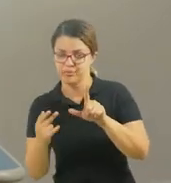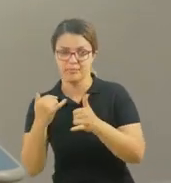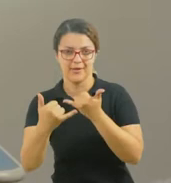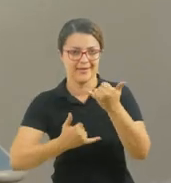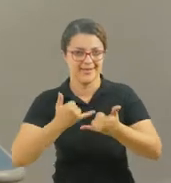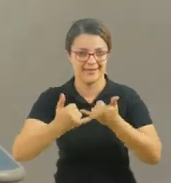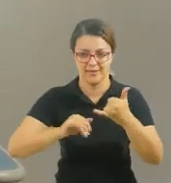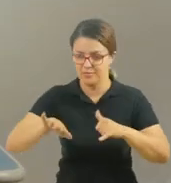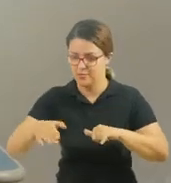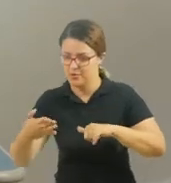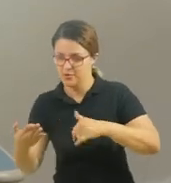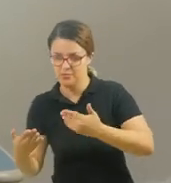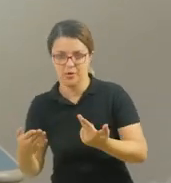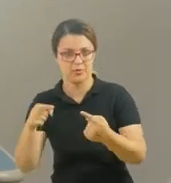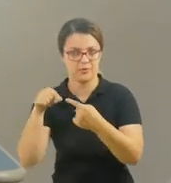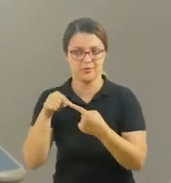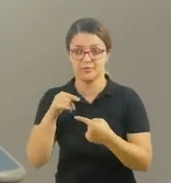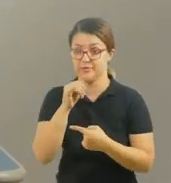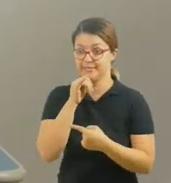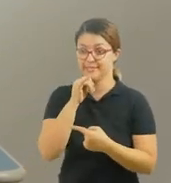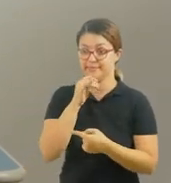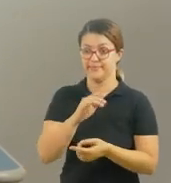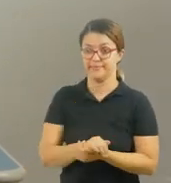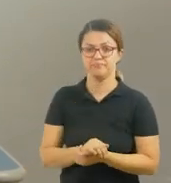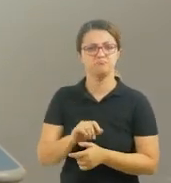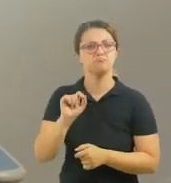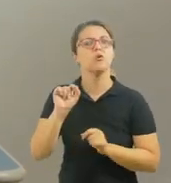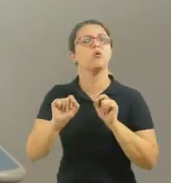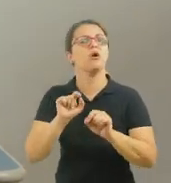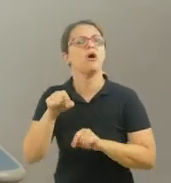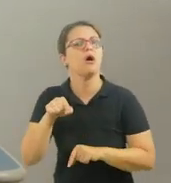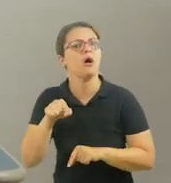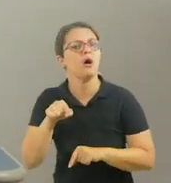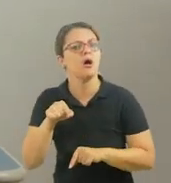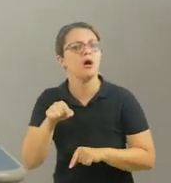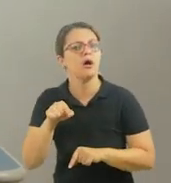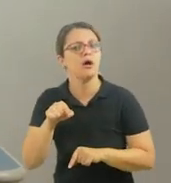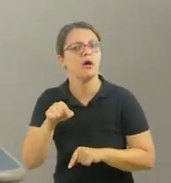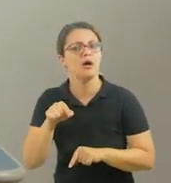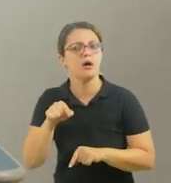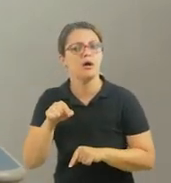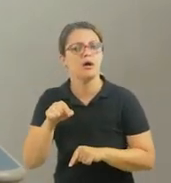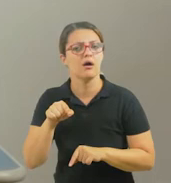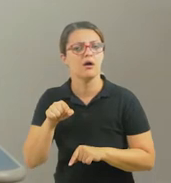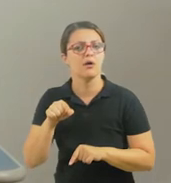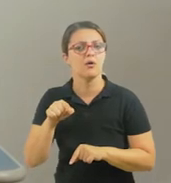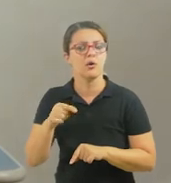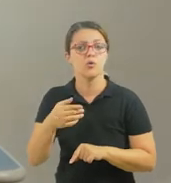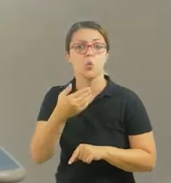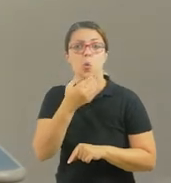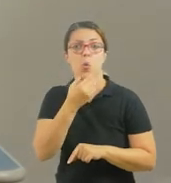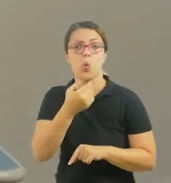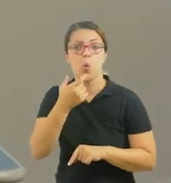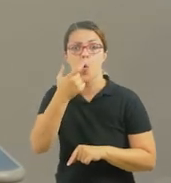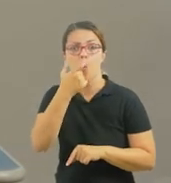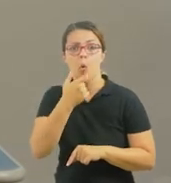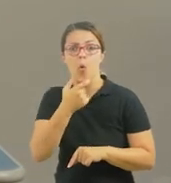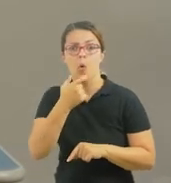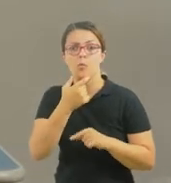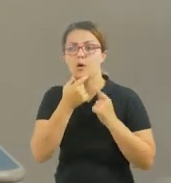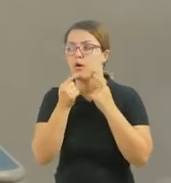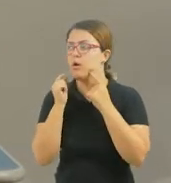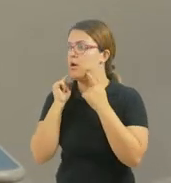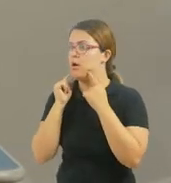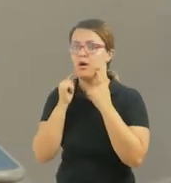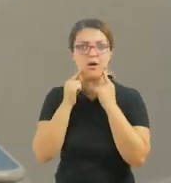para fazer a brincadeira, tá? Vamos ler uma, por exemplo, aqui. O que é que vira a cabeça do homem?